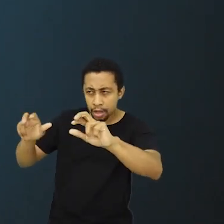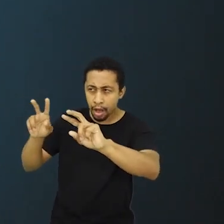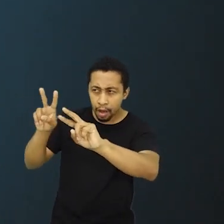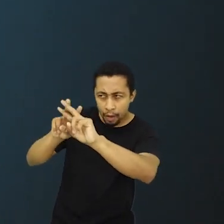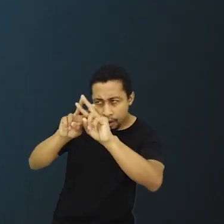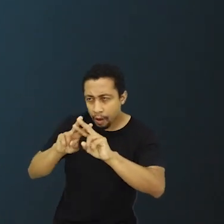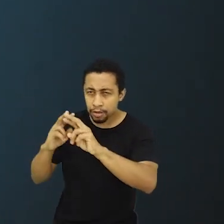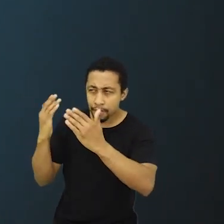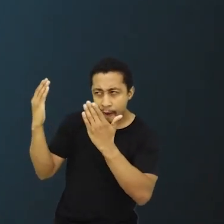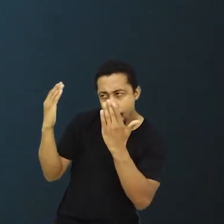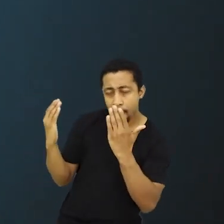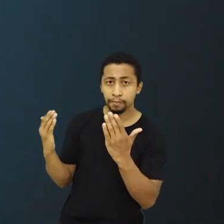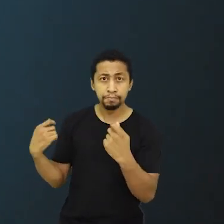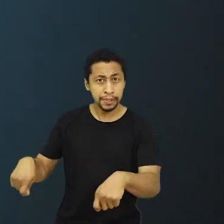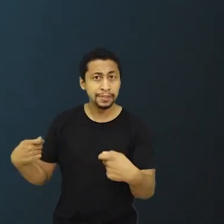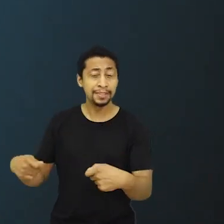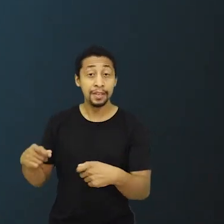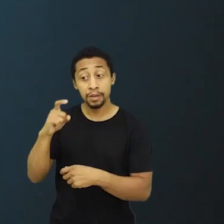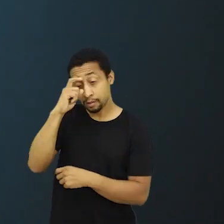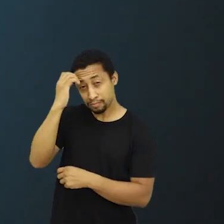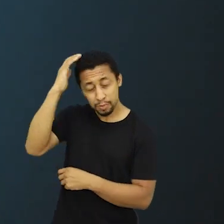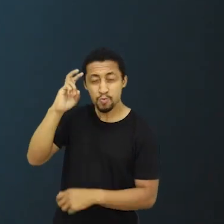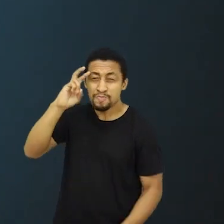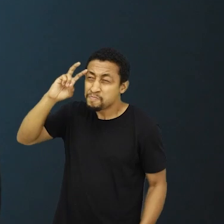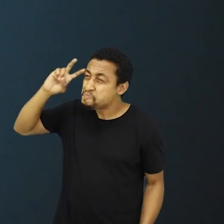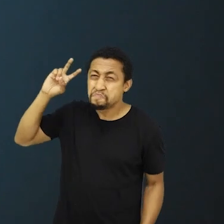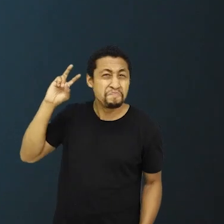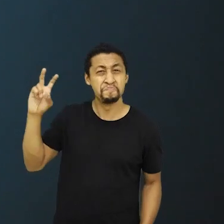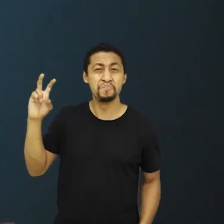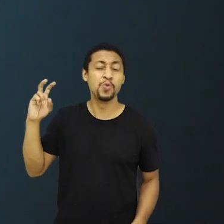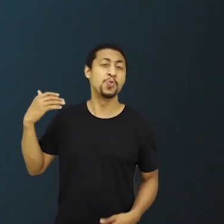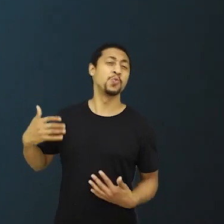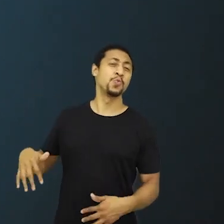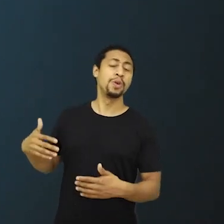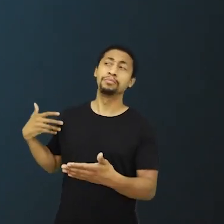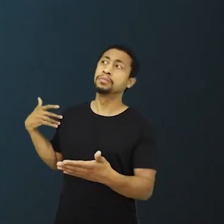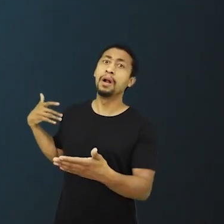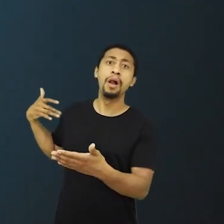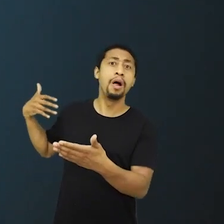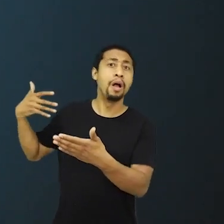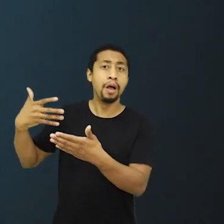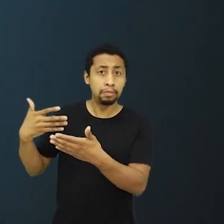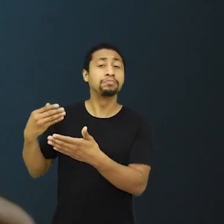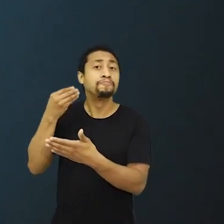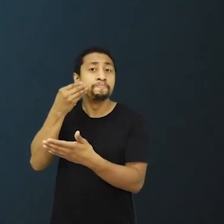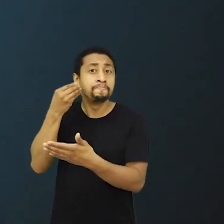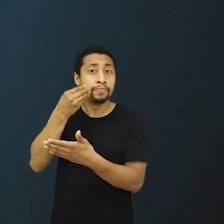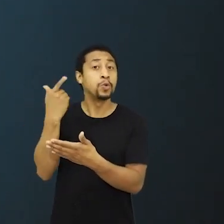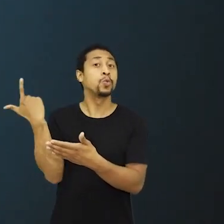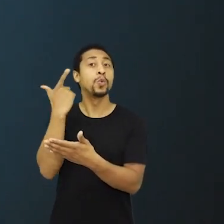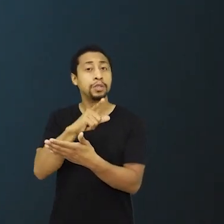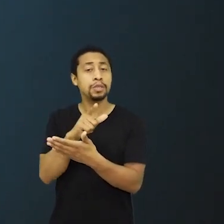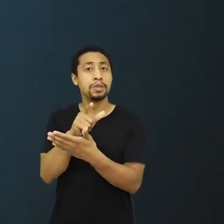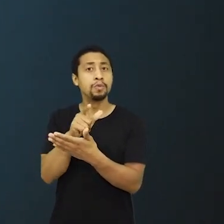como inteligentemente o Vladimir Herzog fazia isso. Como que ele conseguiu, ao longo da sua carreira, desenvolver um tipo de texto,